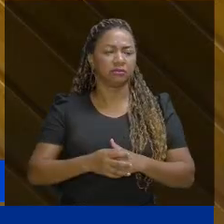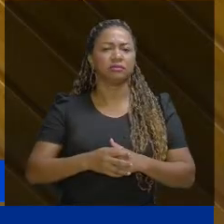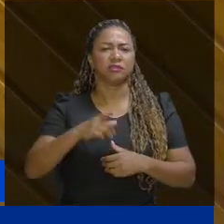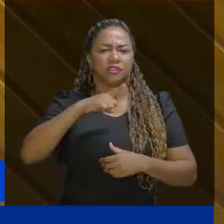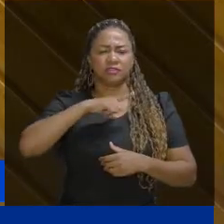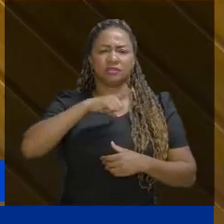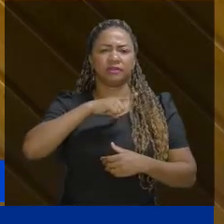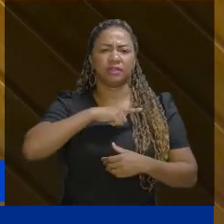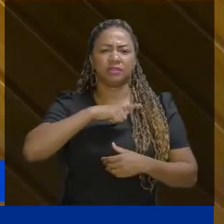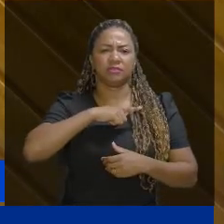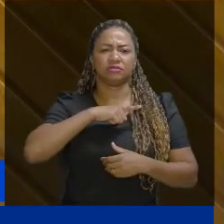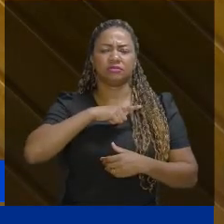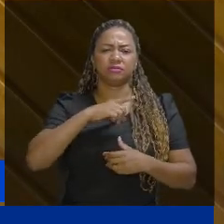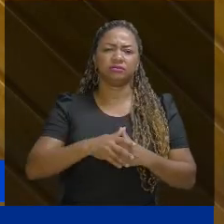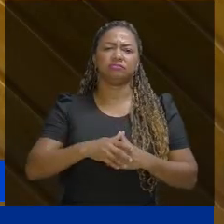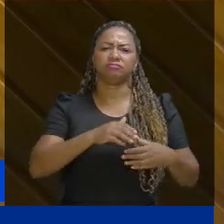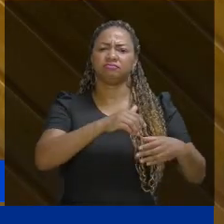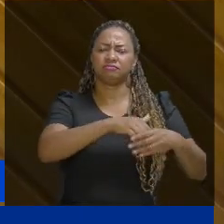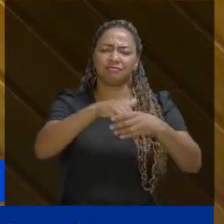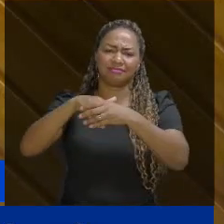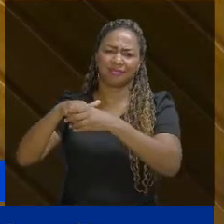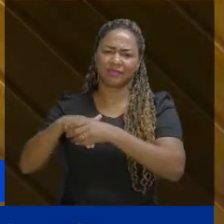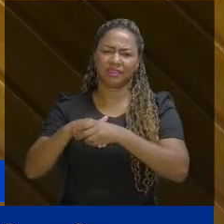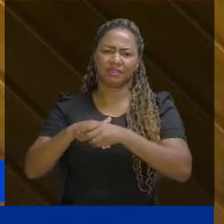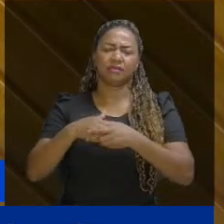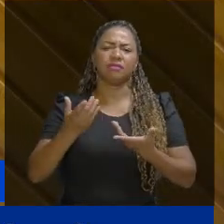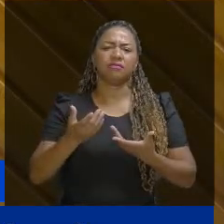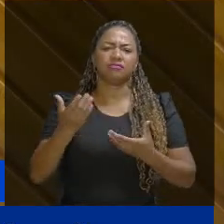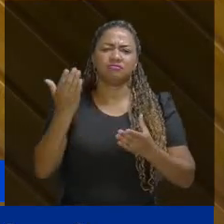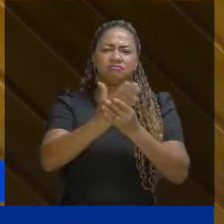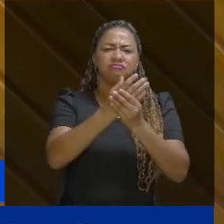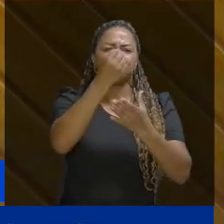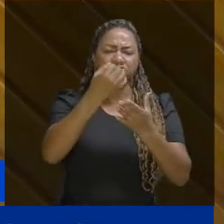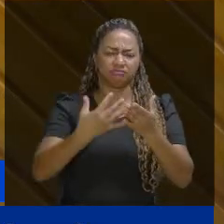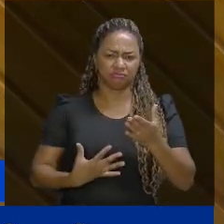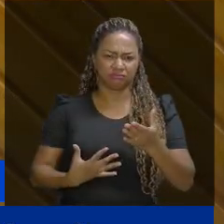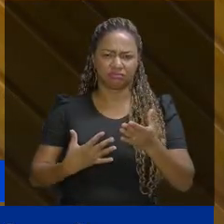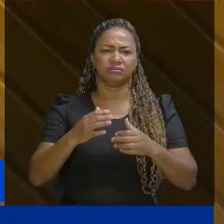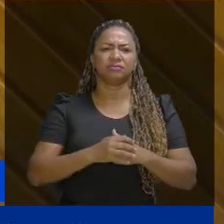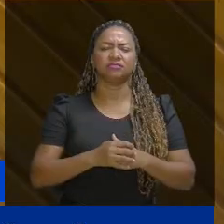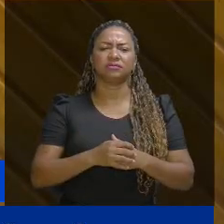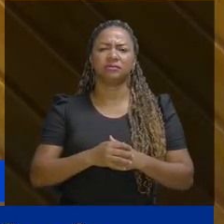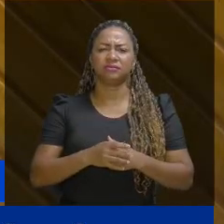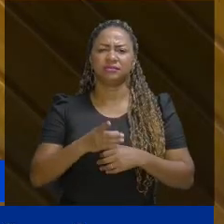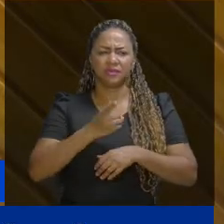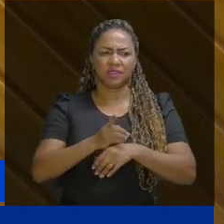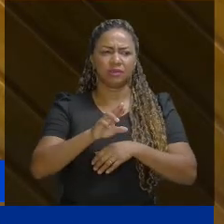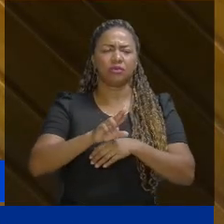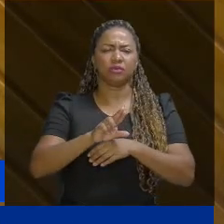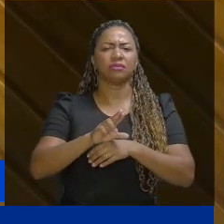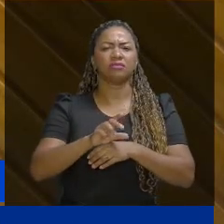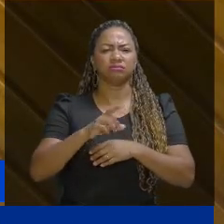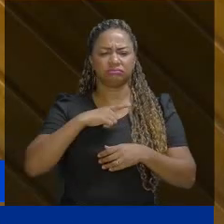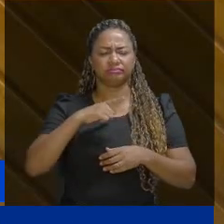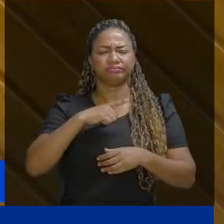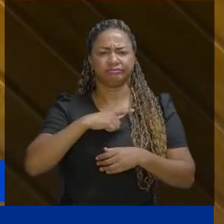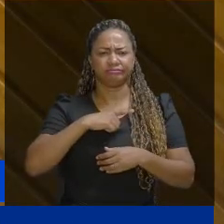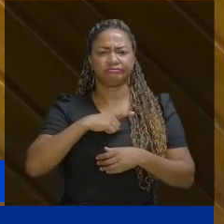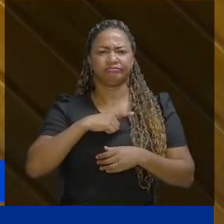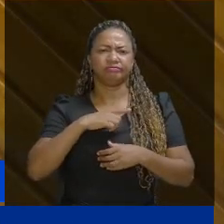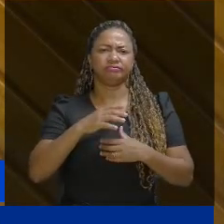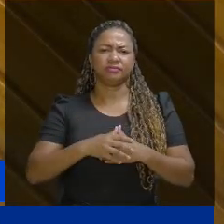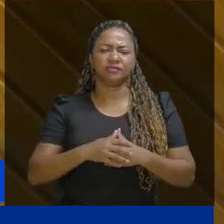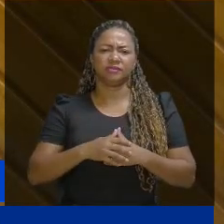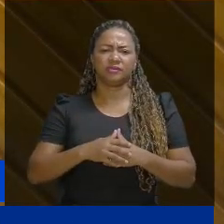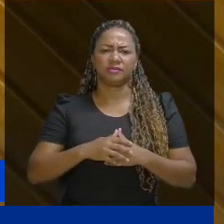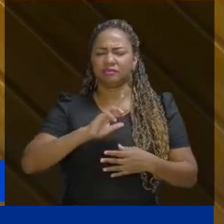feito redigisse o acórdão e enfrentasse os embargos que são, e aí, doutora Sara pode até me corrigir, mas são em